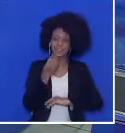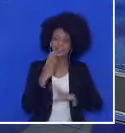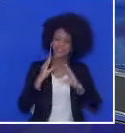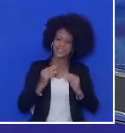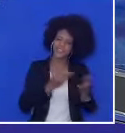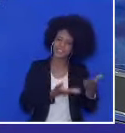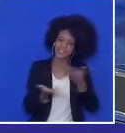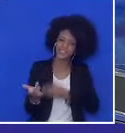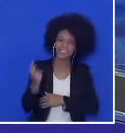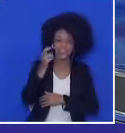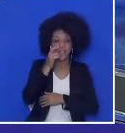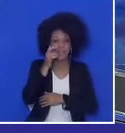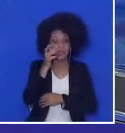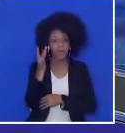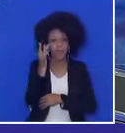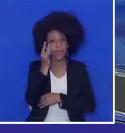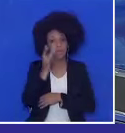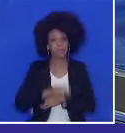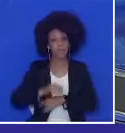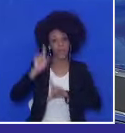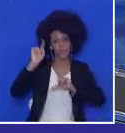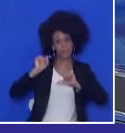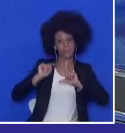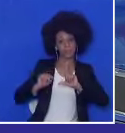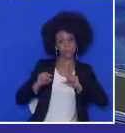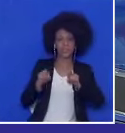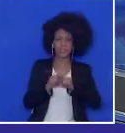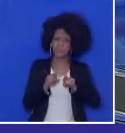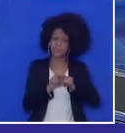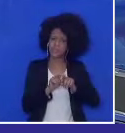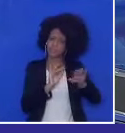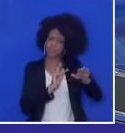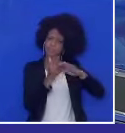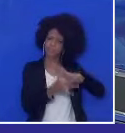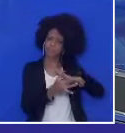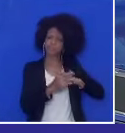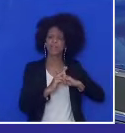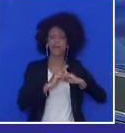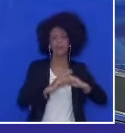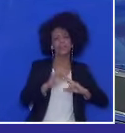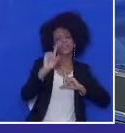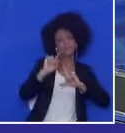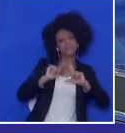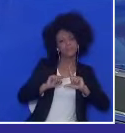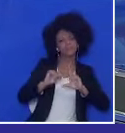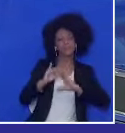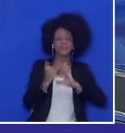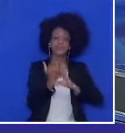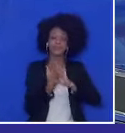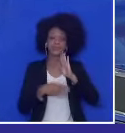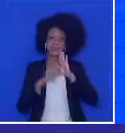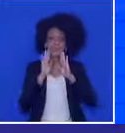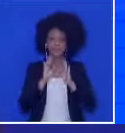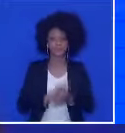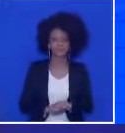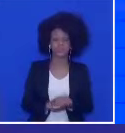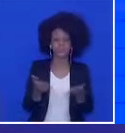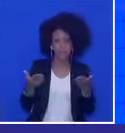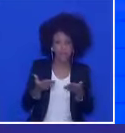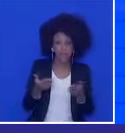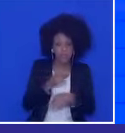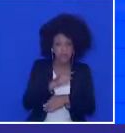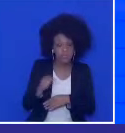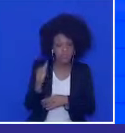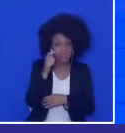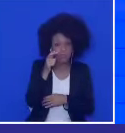muito boa noite a todos que nos acompanham ao vivo pela Rede TV e também através dos perfis do Facebook e do YouTube da Caixa da Rede TV. A partir de